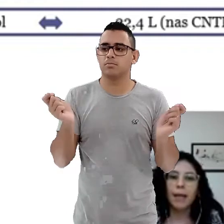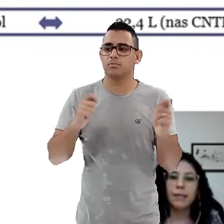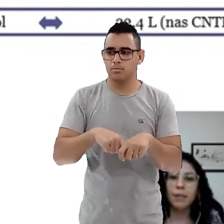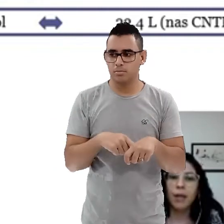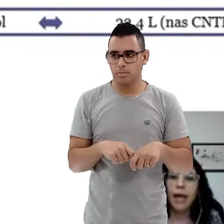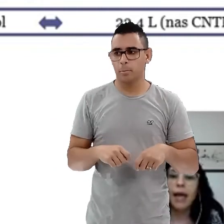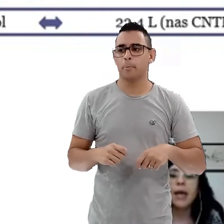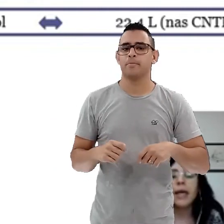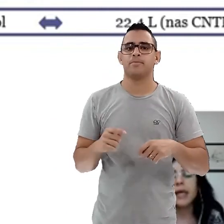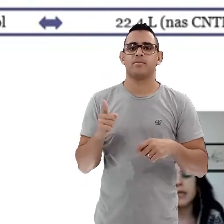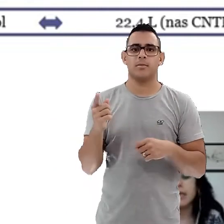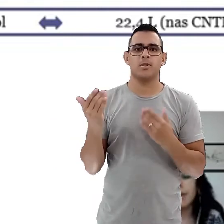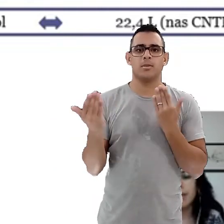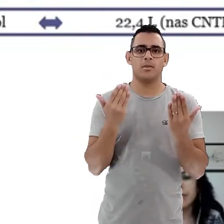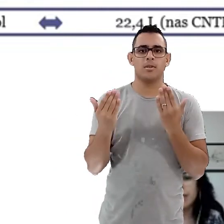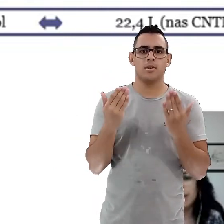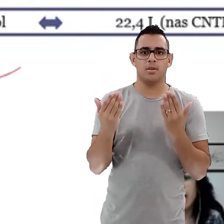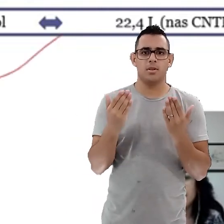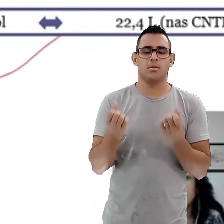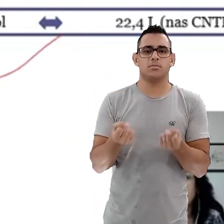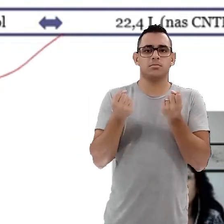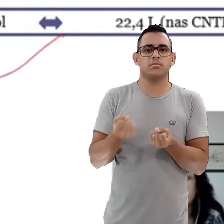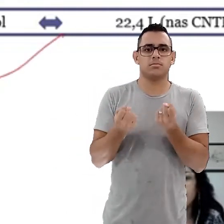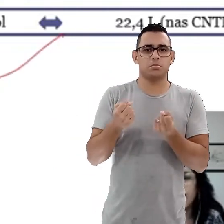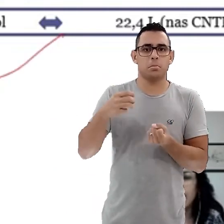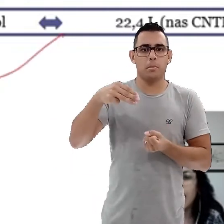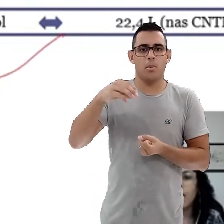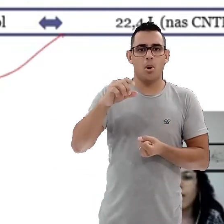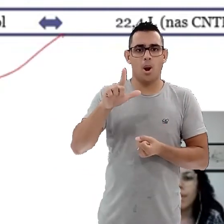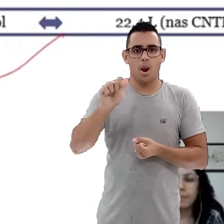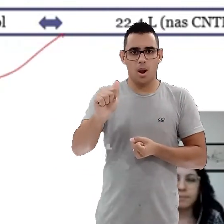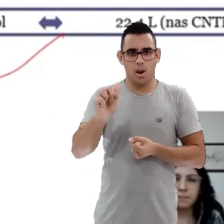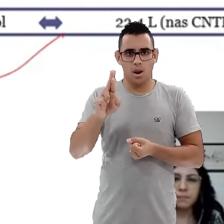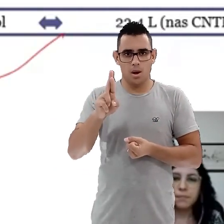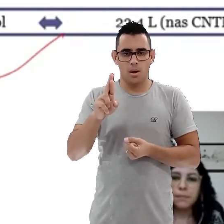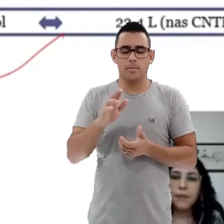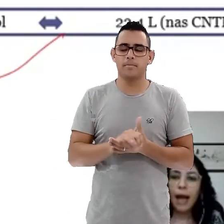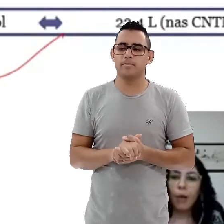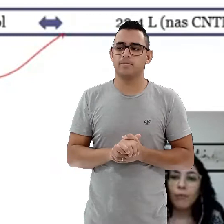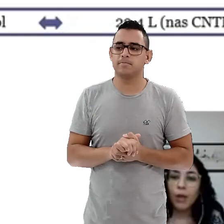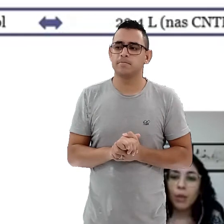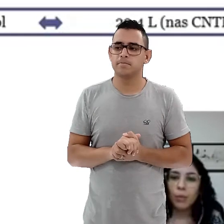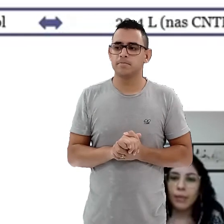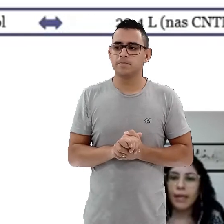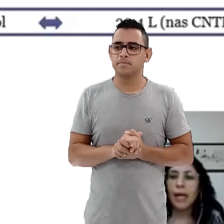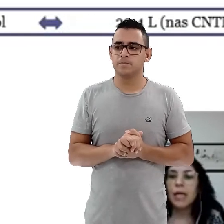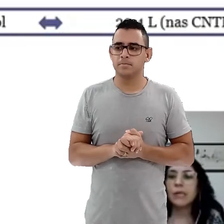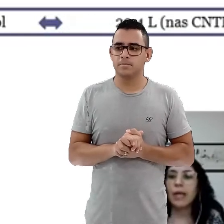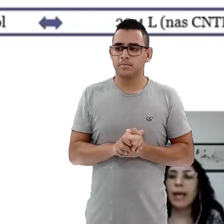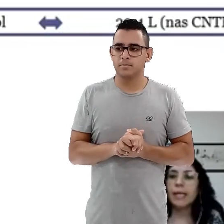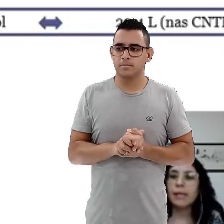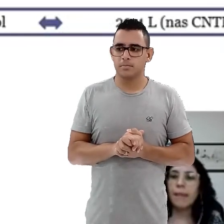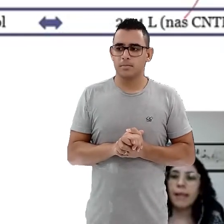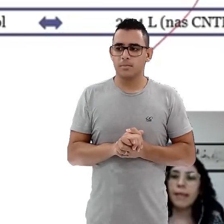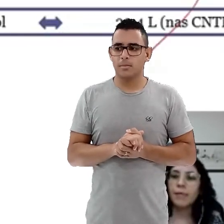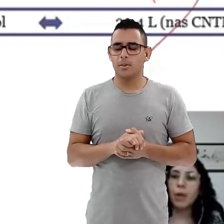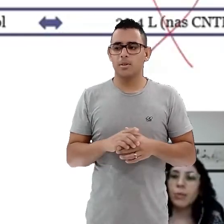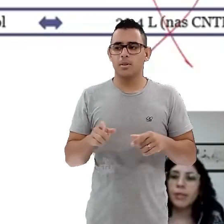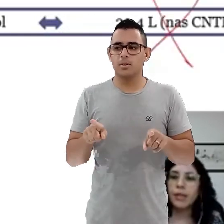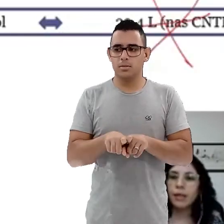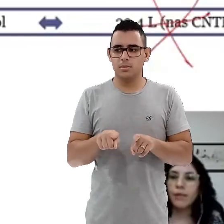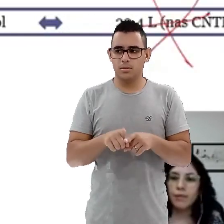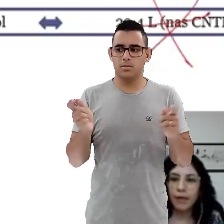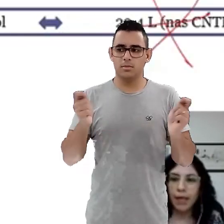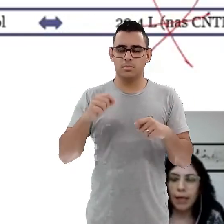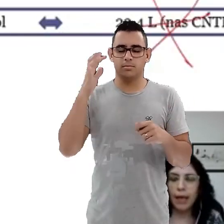à massa molar e a gente pode associar isso daqui também, ao volume, tá? Só que aí essa parte de volume